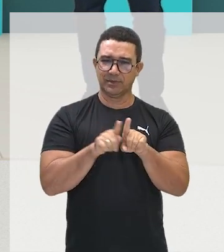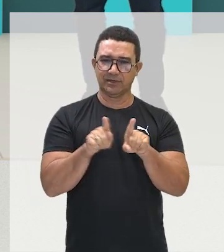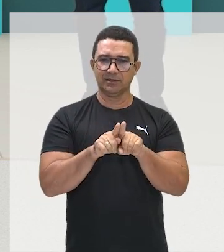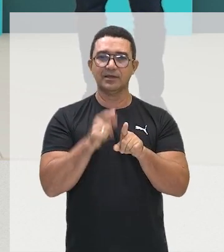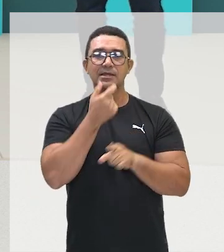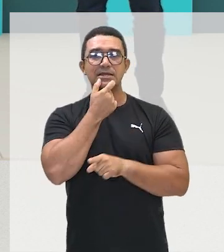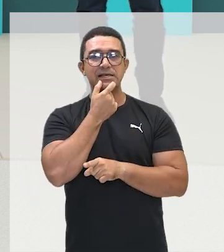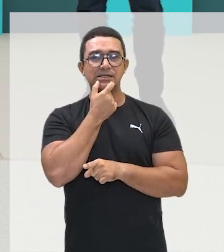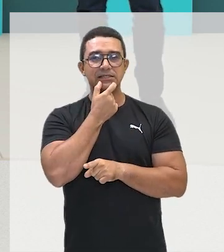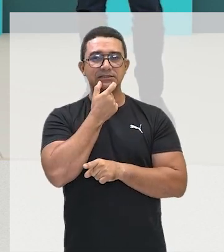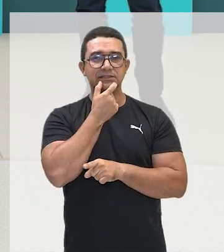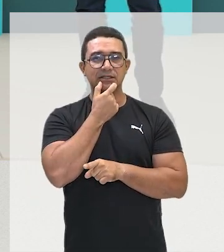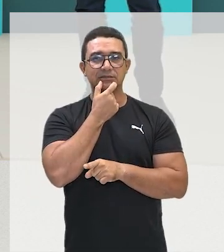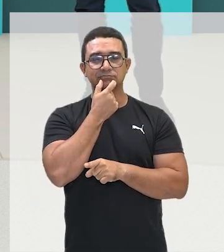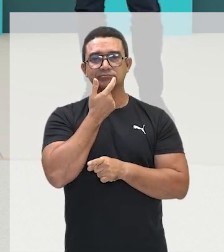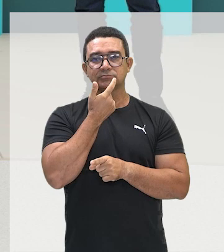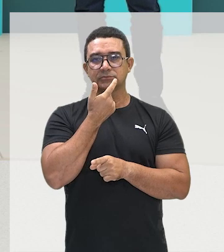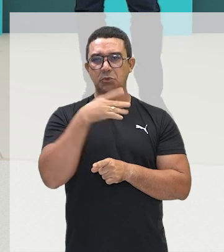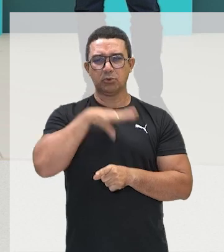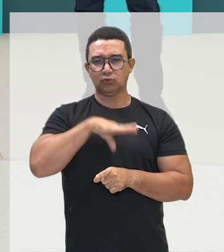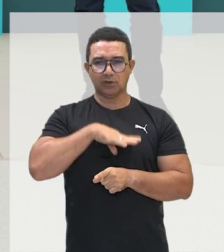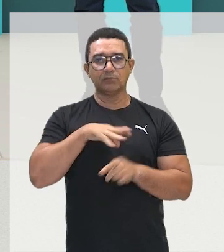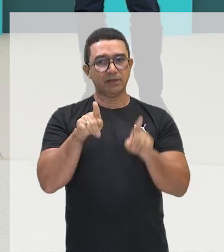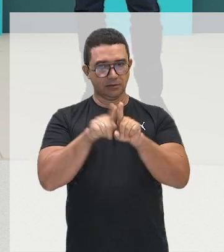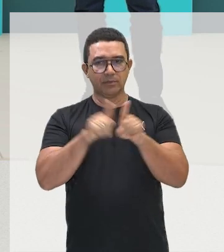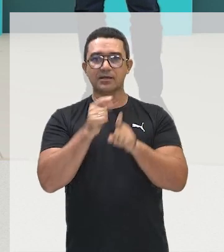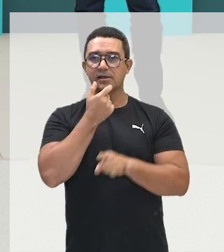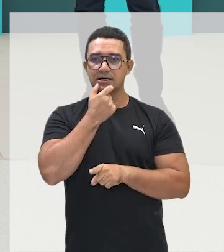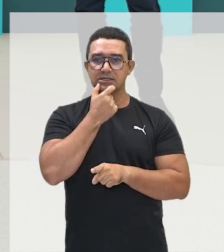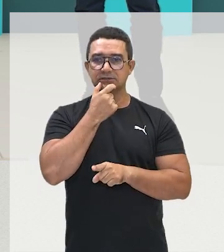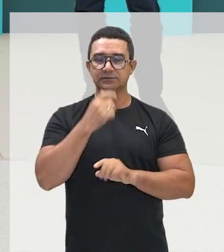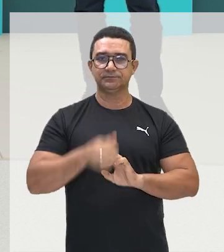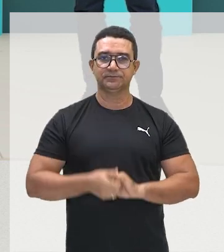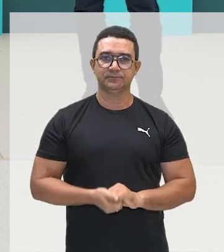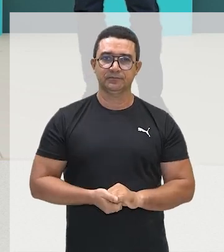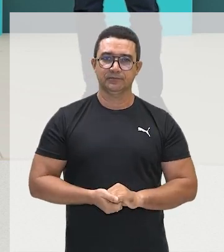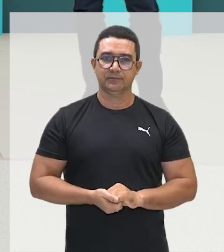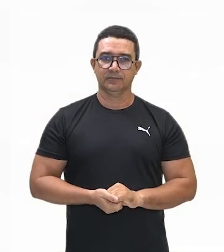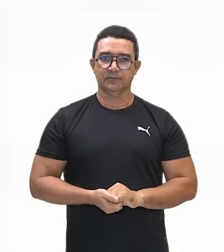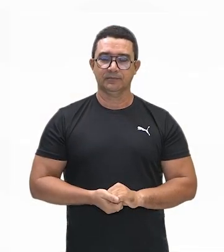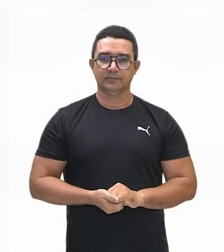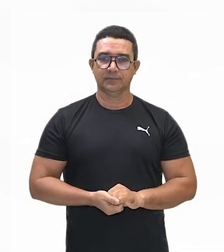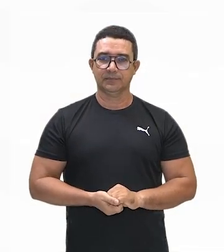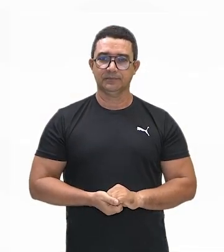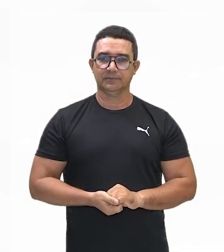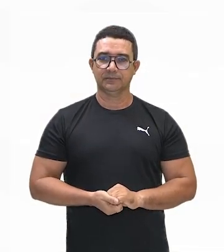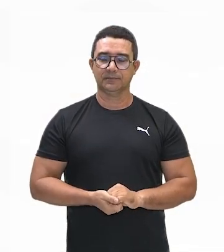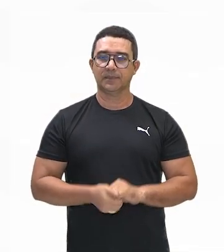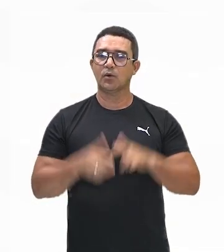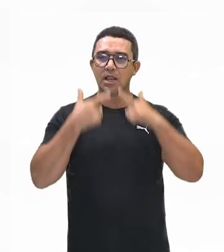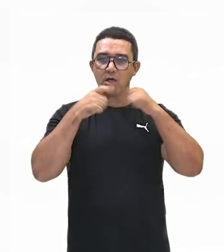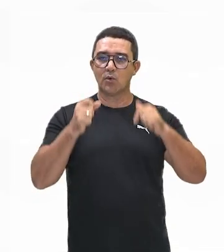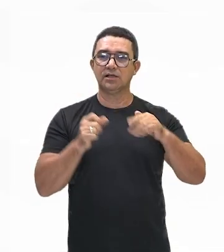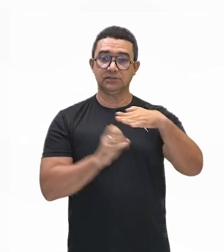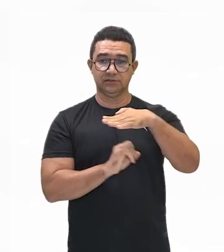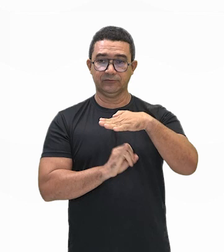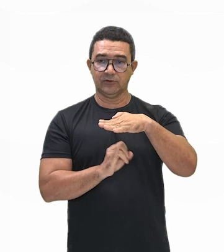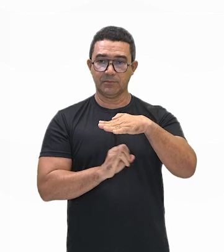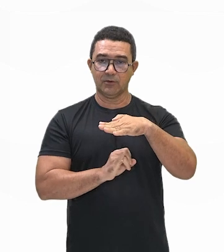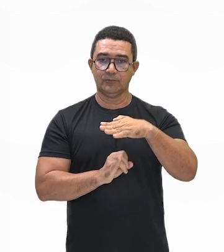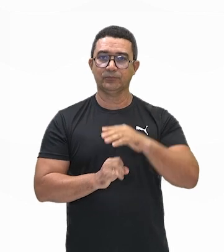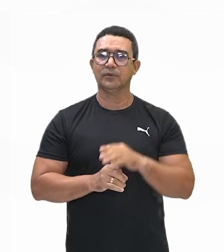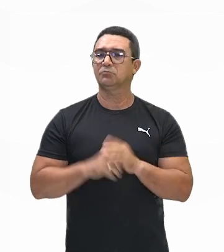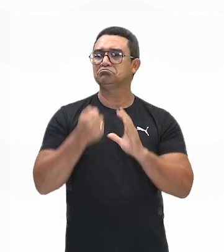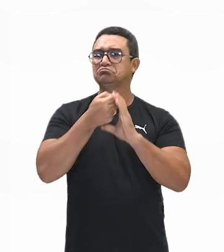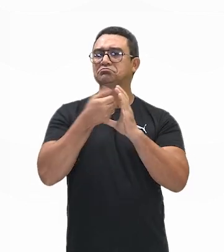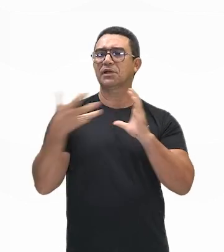a língua inglesa nesse caso, não só na língua portuguesa, tá bom? Linguagem formal, vamos ver? A linguagem formal, então,